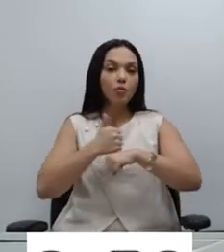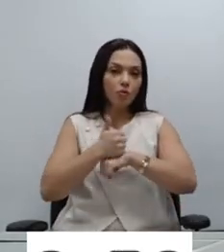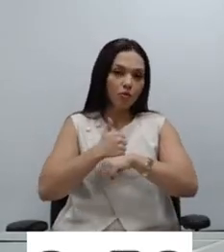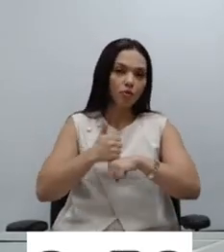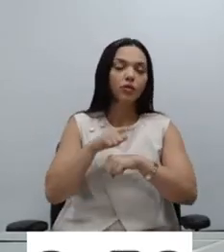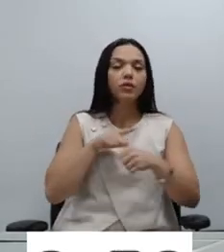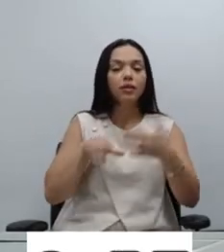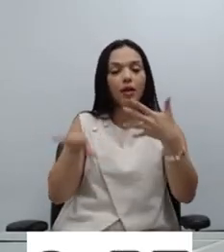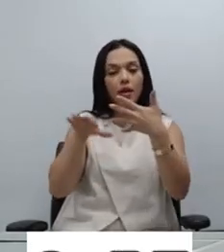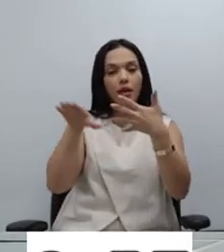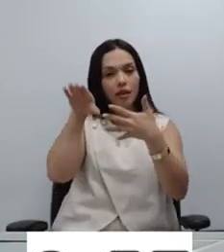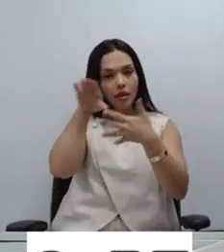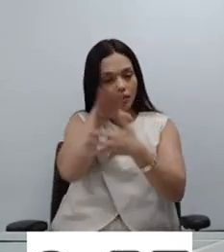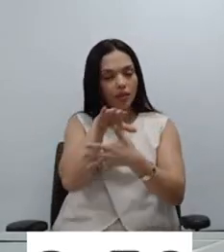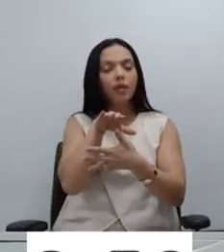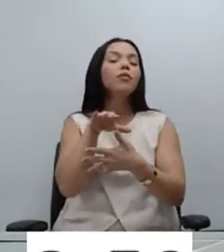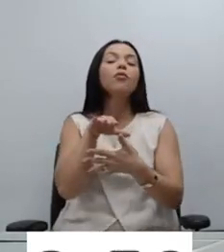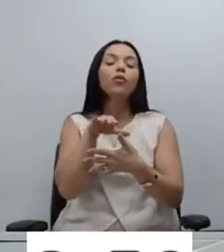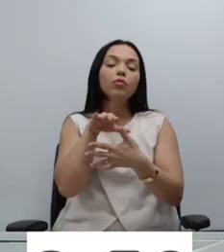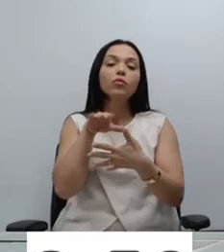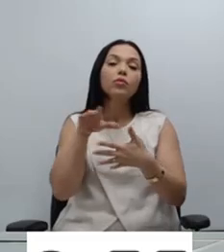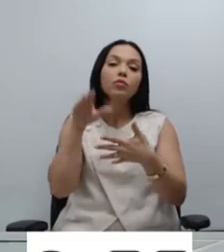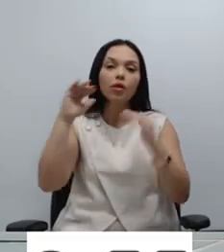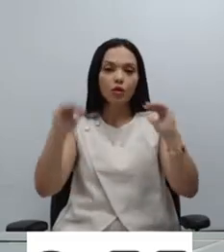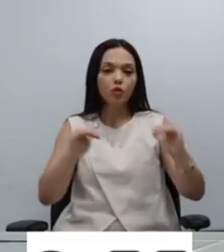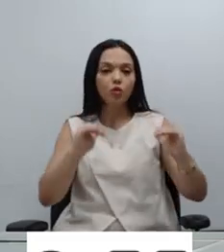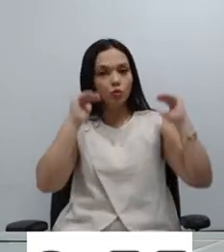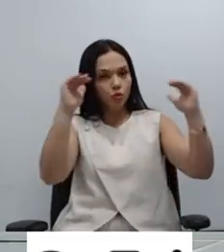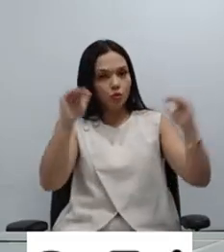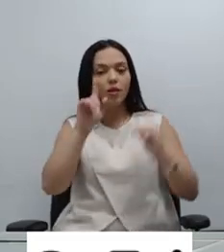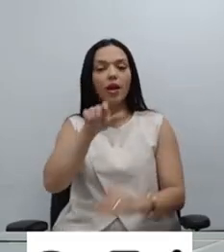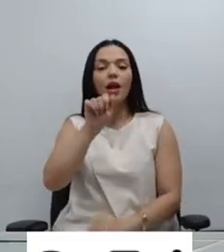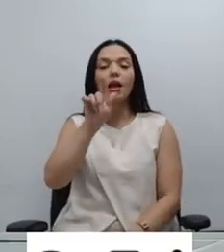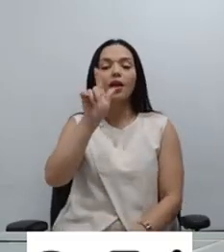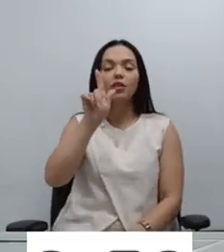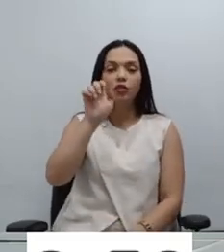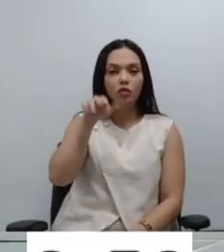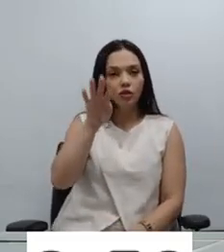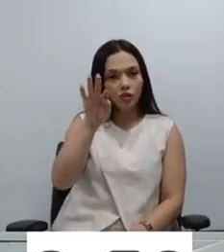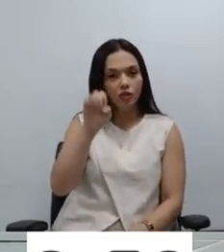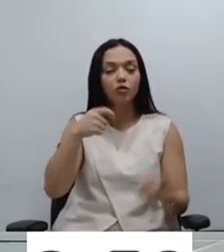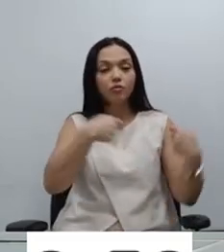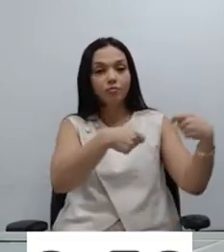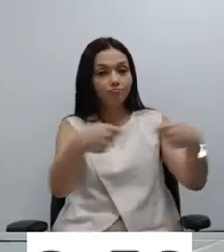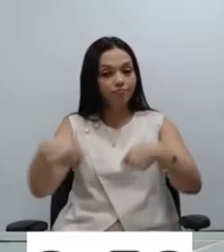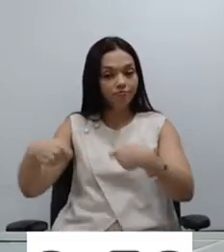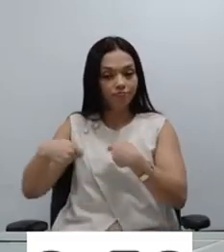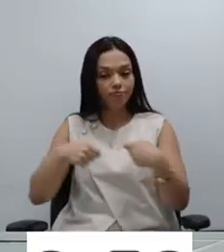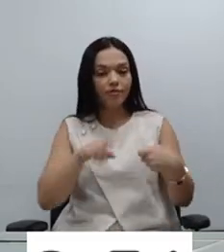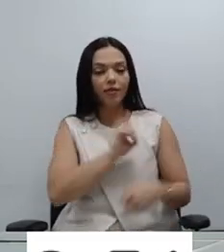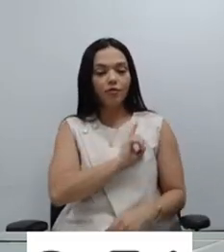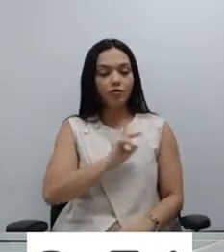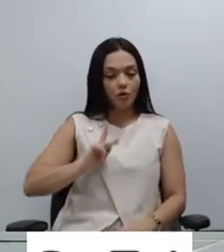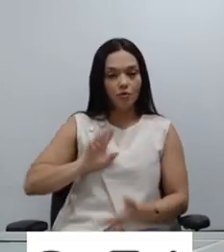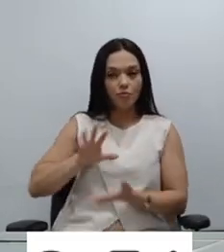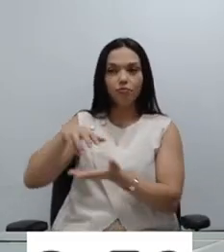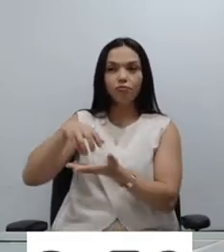nível médio, oficiais e oficialas, e também de nível superior, agentes. As demandas nas unidades e setores de administração vêm